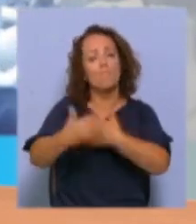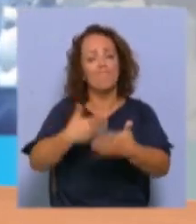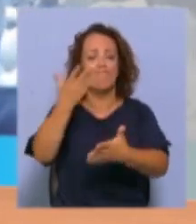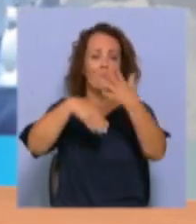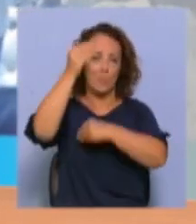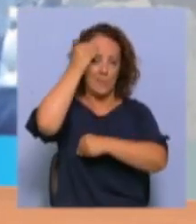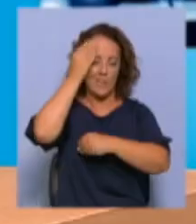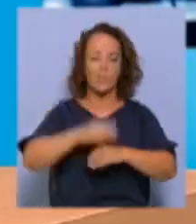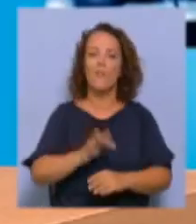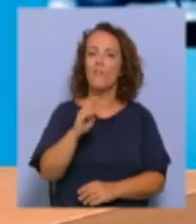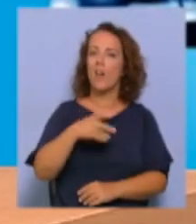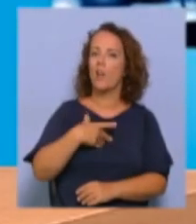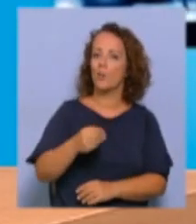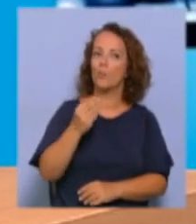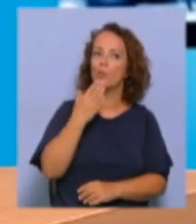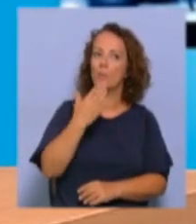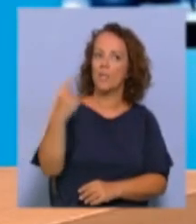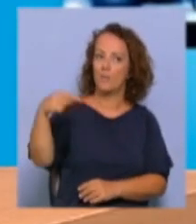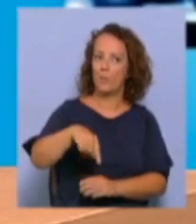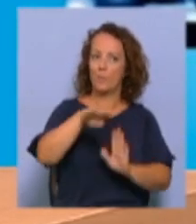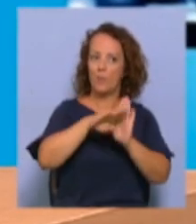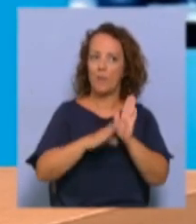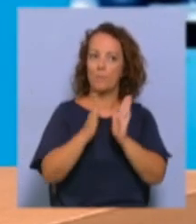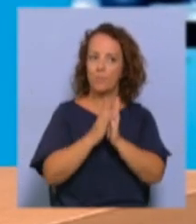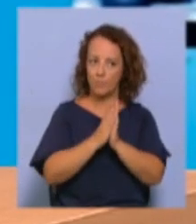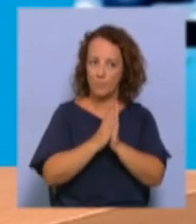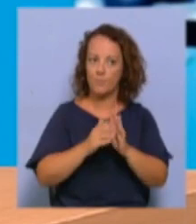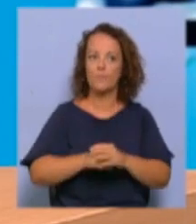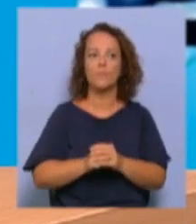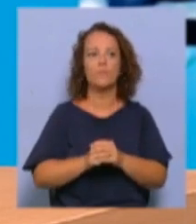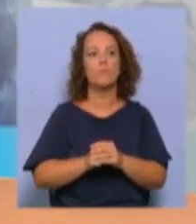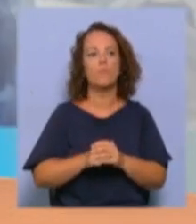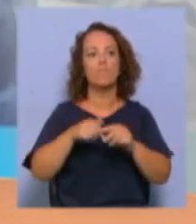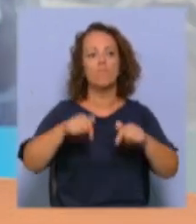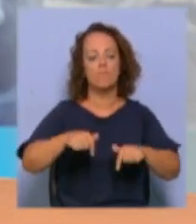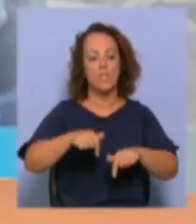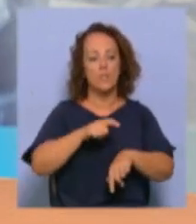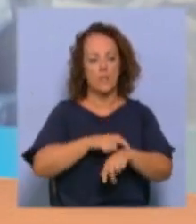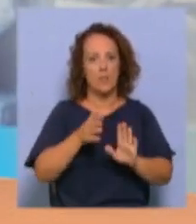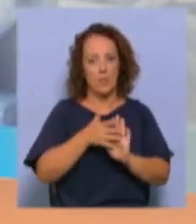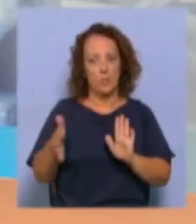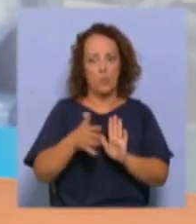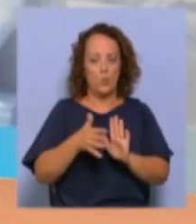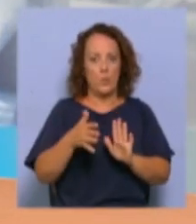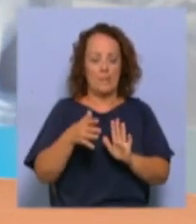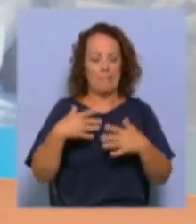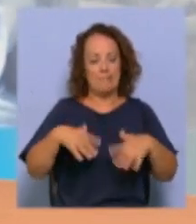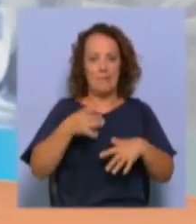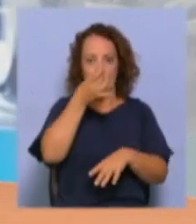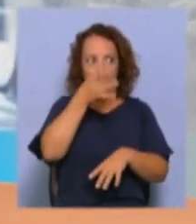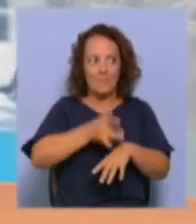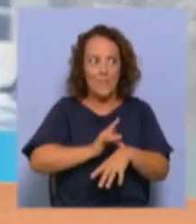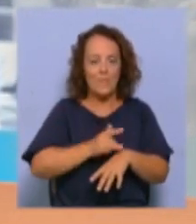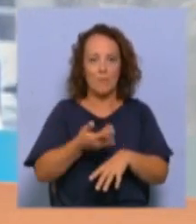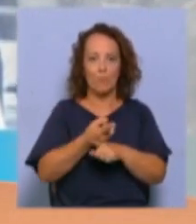Magalhães, obrigado por estar aqui entre nós no programa Eclésia. Este é um período sensível, o regresso às